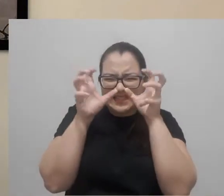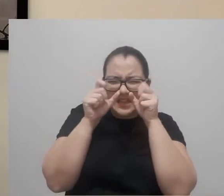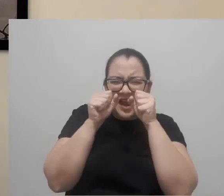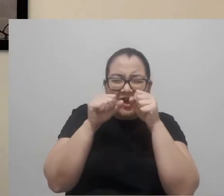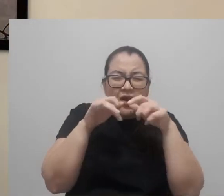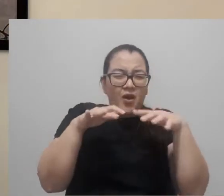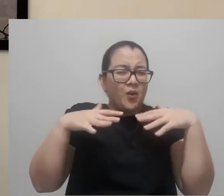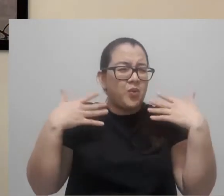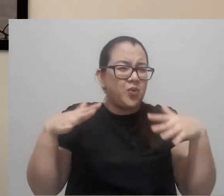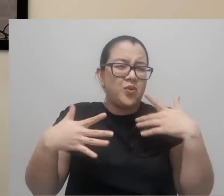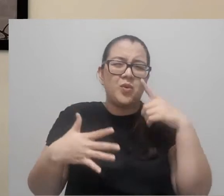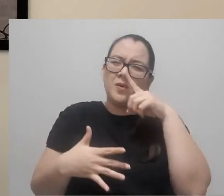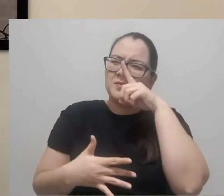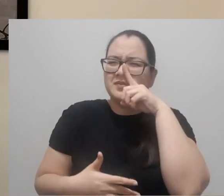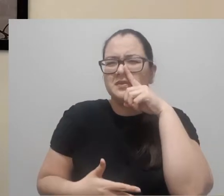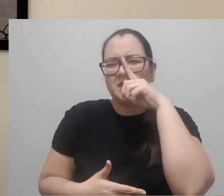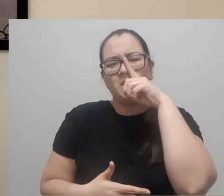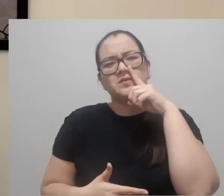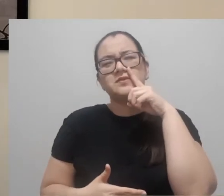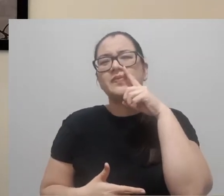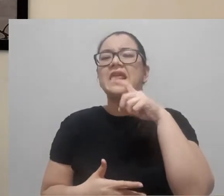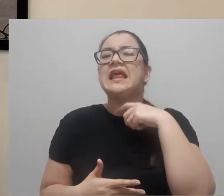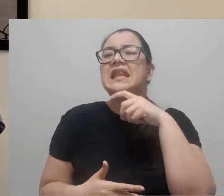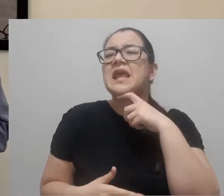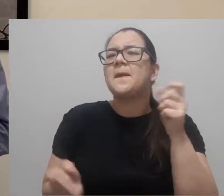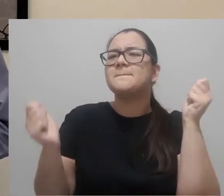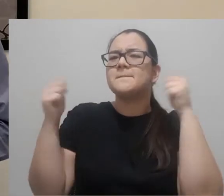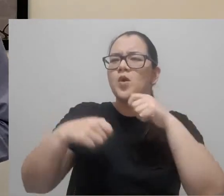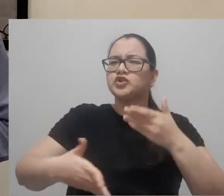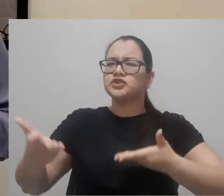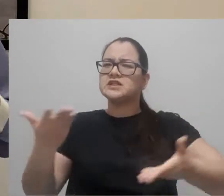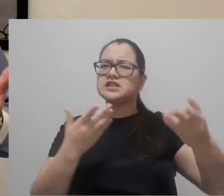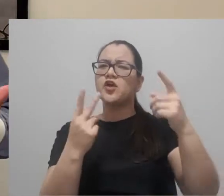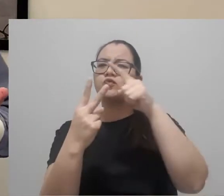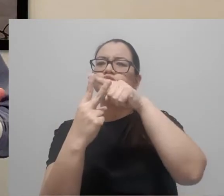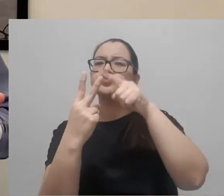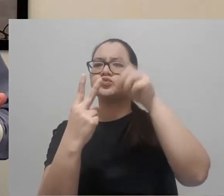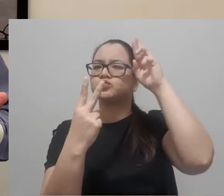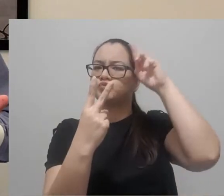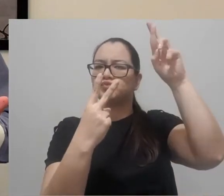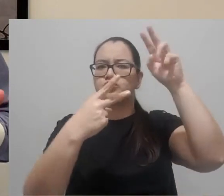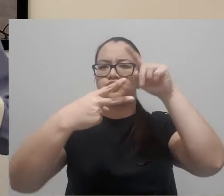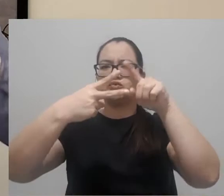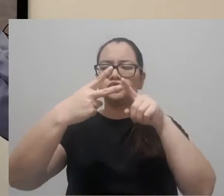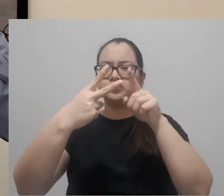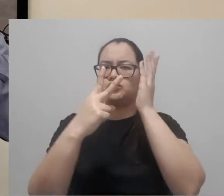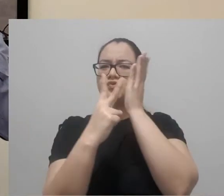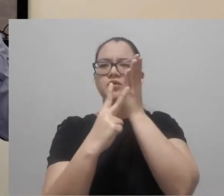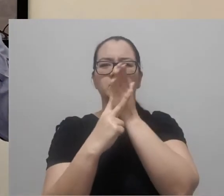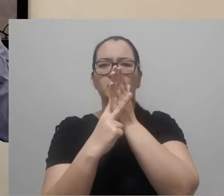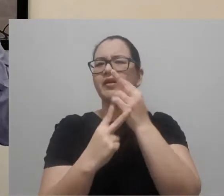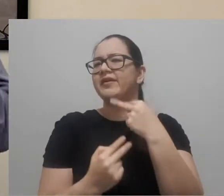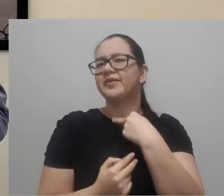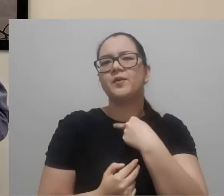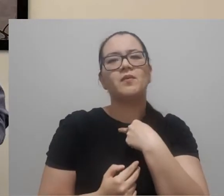serão. Ninguém pode servir a dois senhores, porque o há de aborrecer-se de um e amar